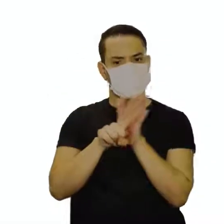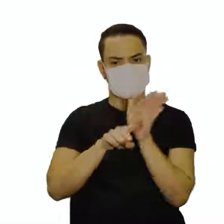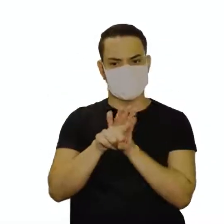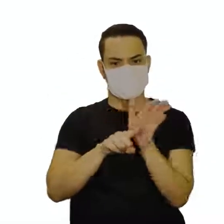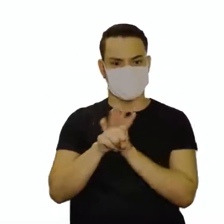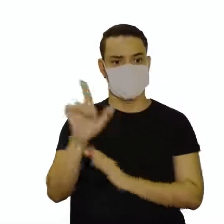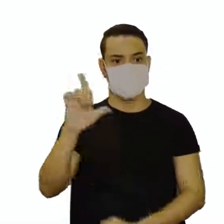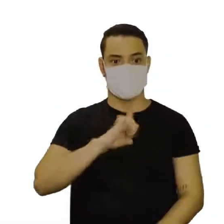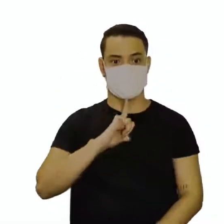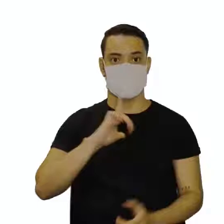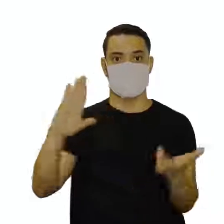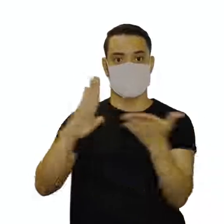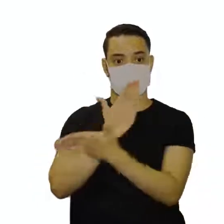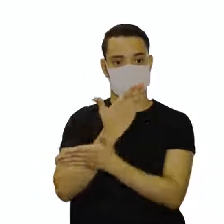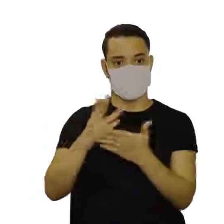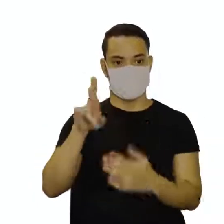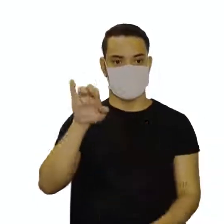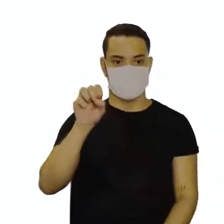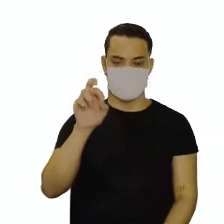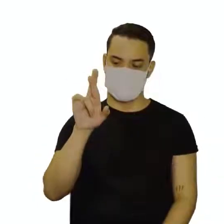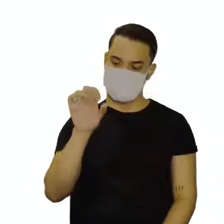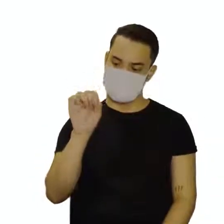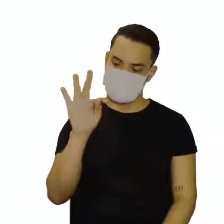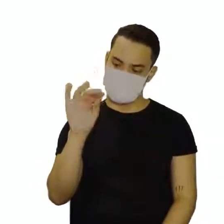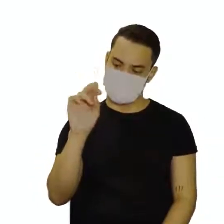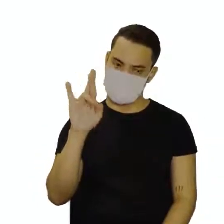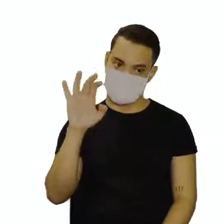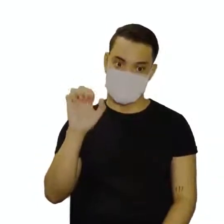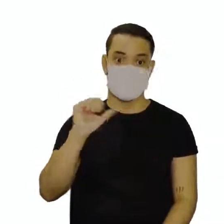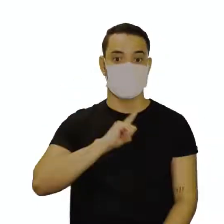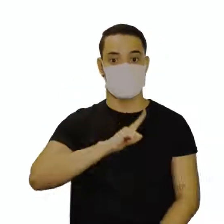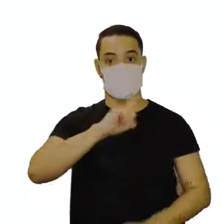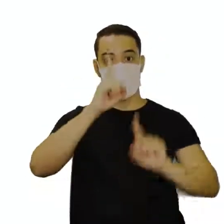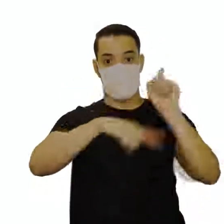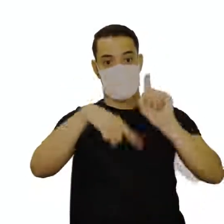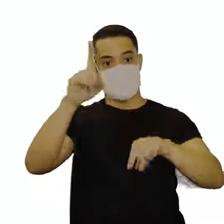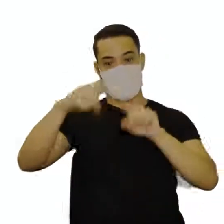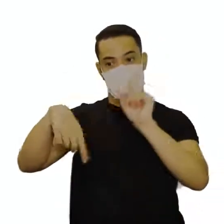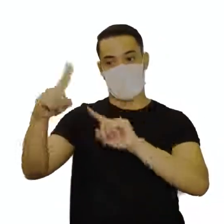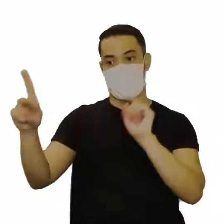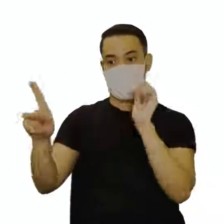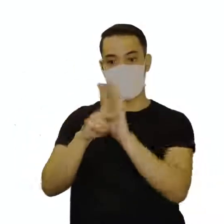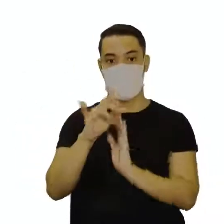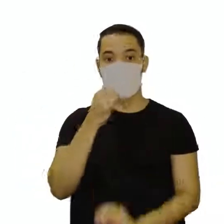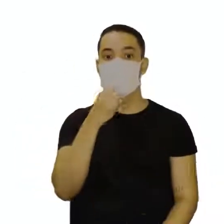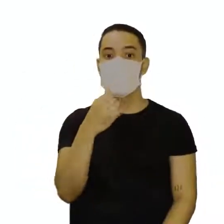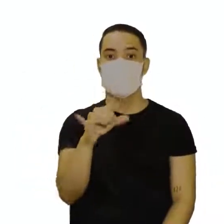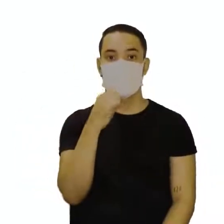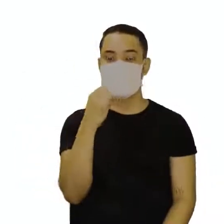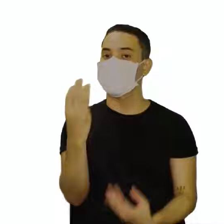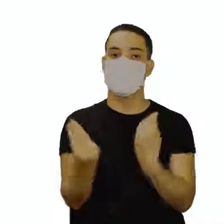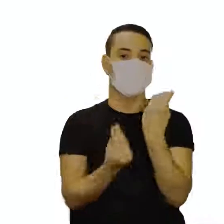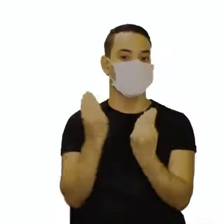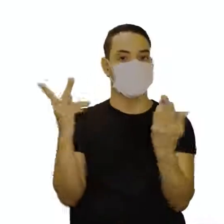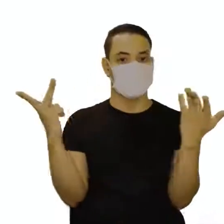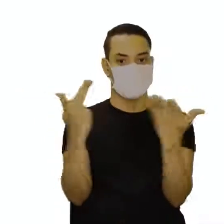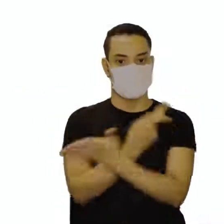que existem resistores nos quais as variações da corrente elétrica